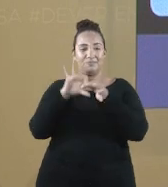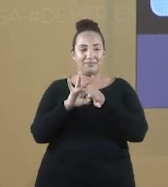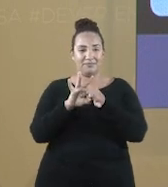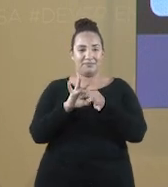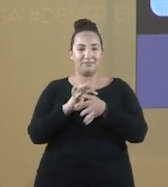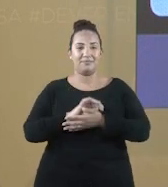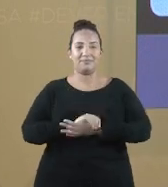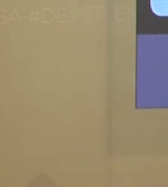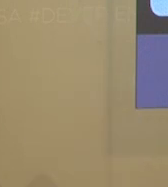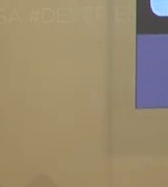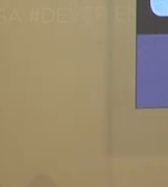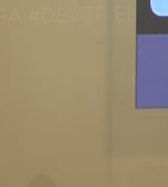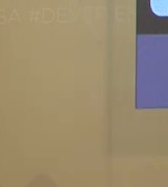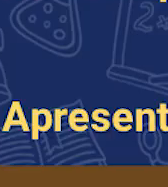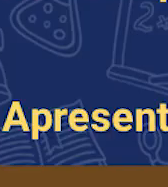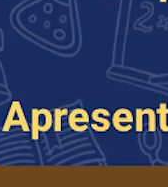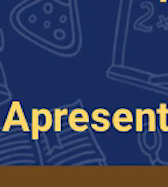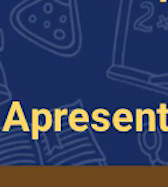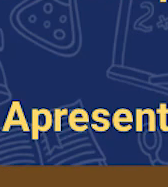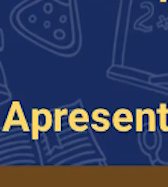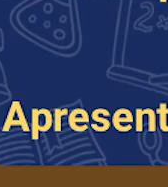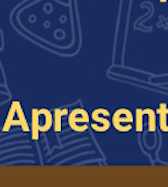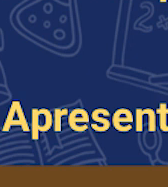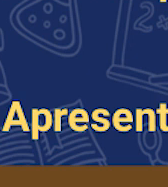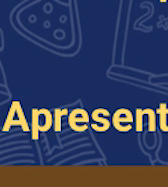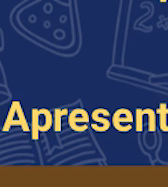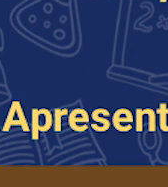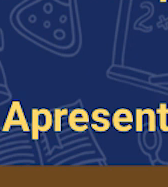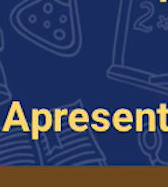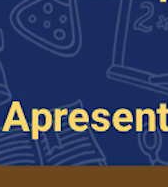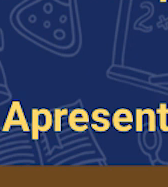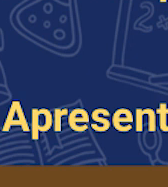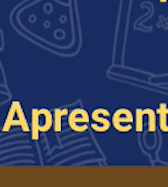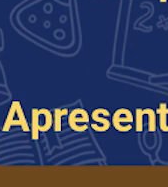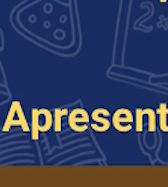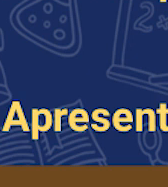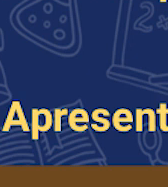distantes, estamos juntos.